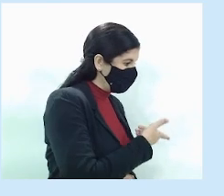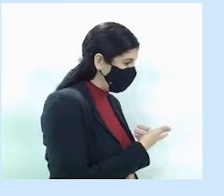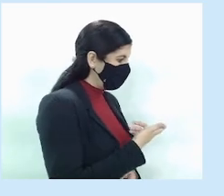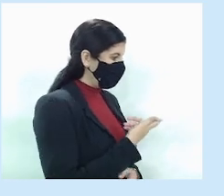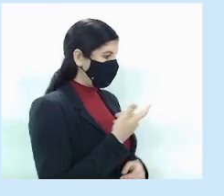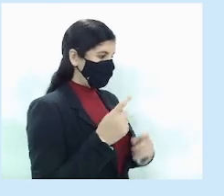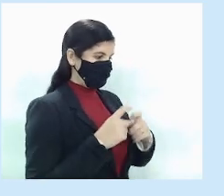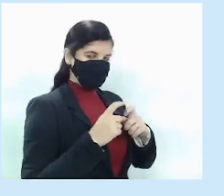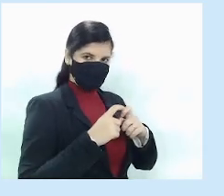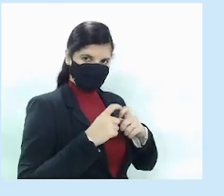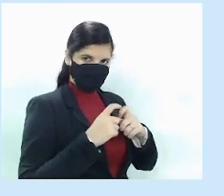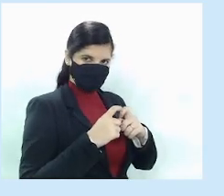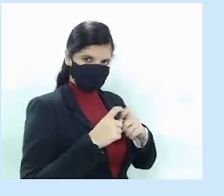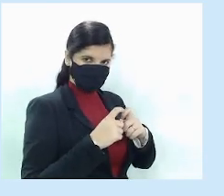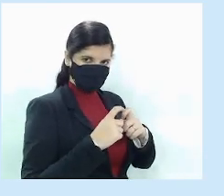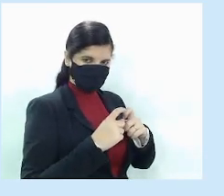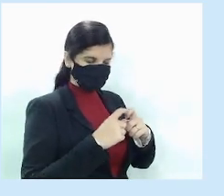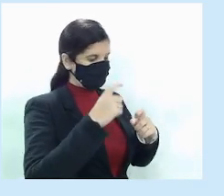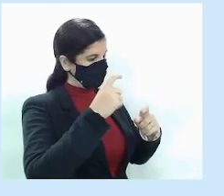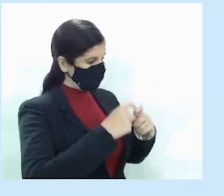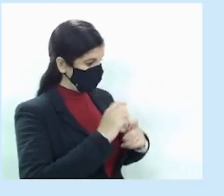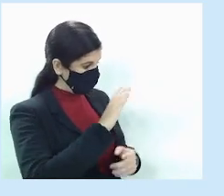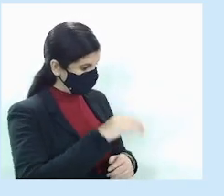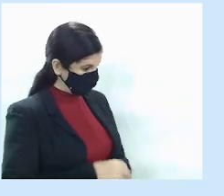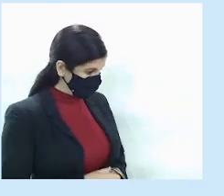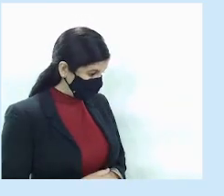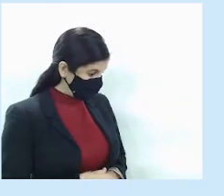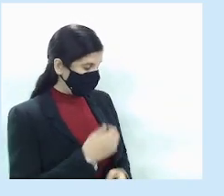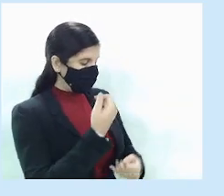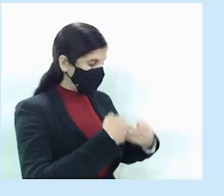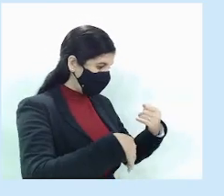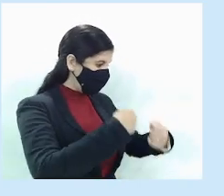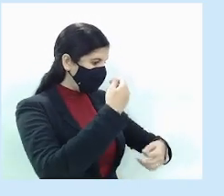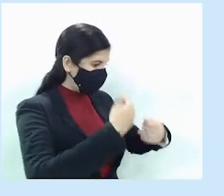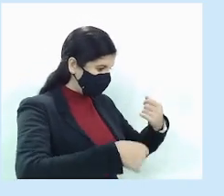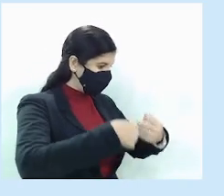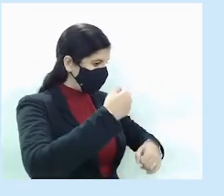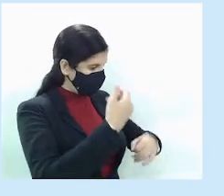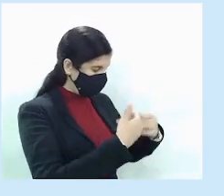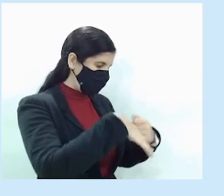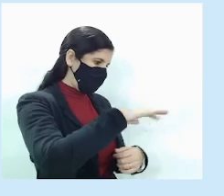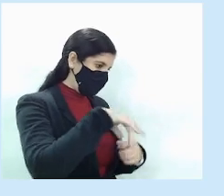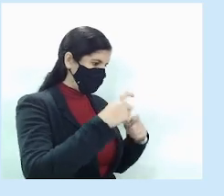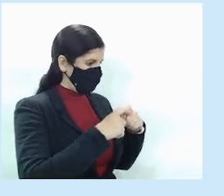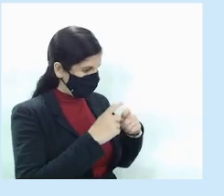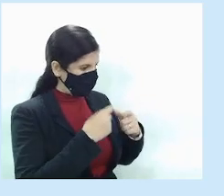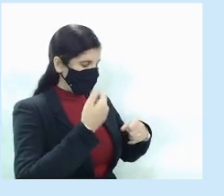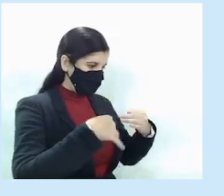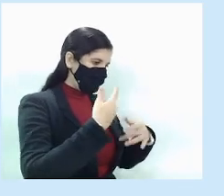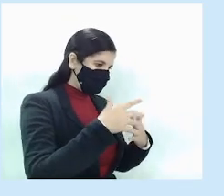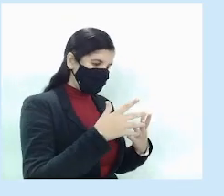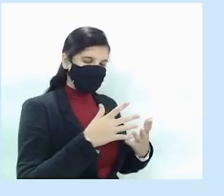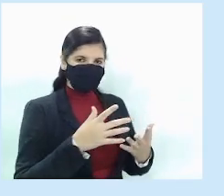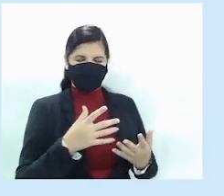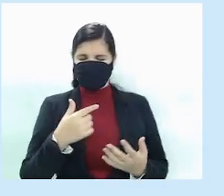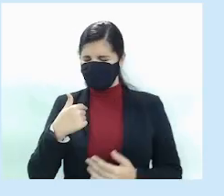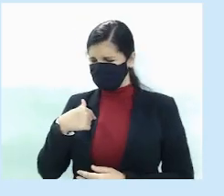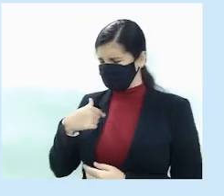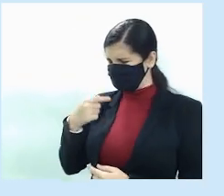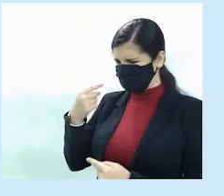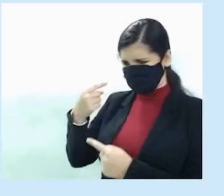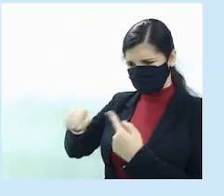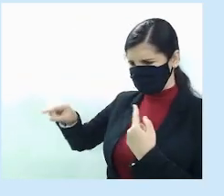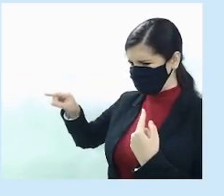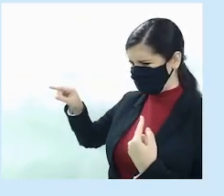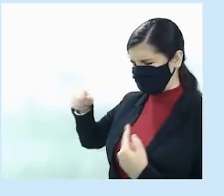lá, de médicos, certo? Um médico contando uma piada para outro médico envolvendo a área da medicina. Se não é da minha área, muitas